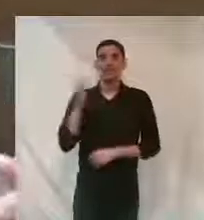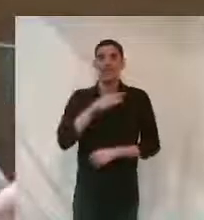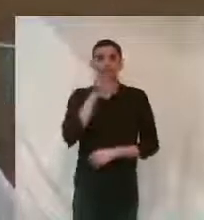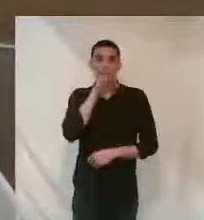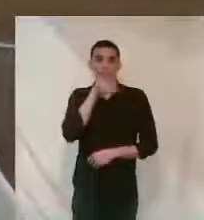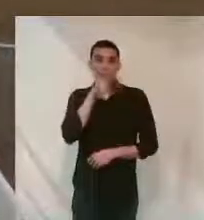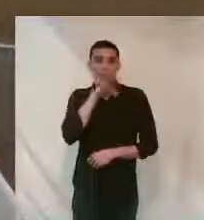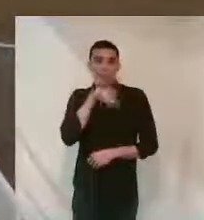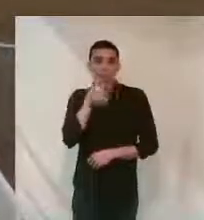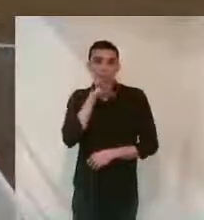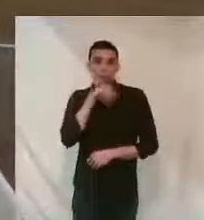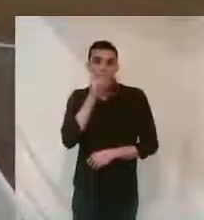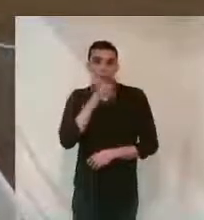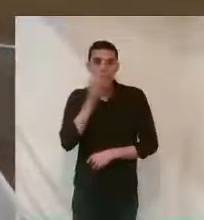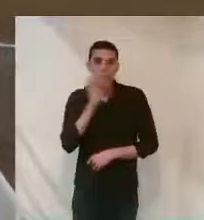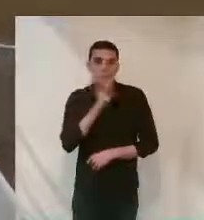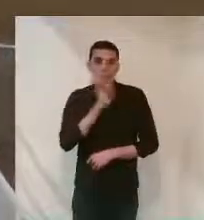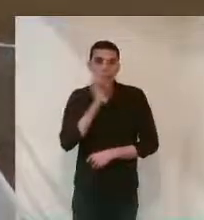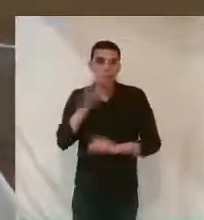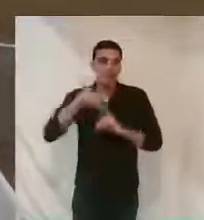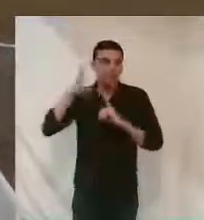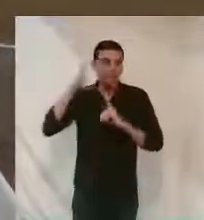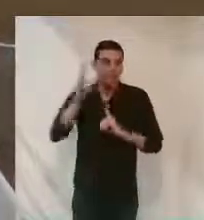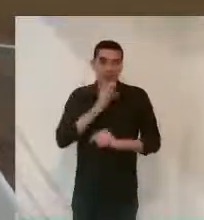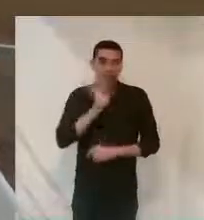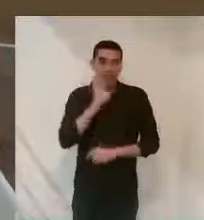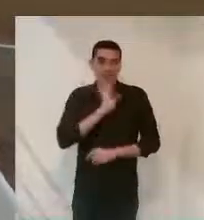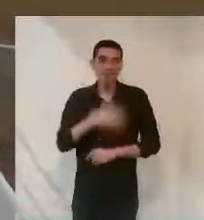rápido em 5 minutos. Mas deu certo no final, né?